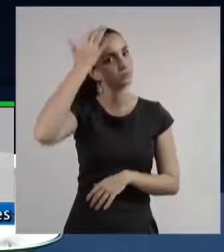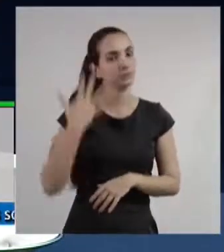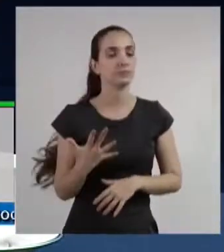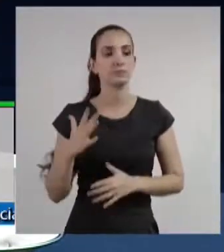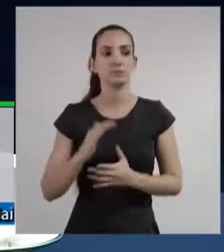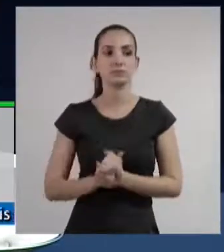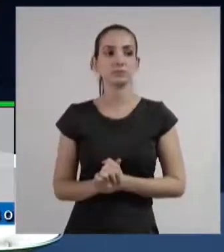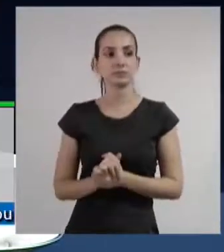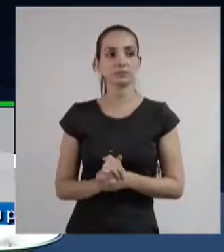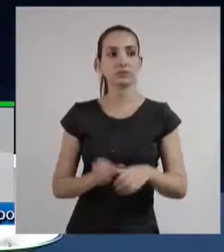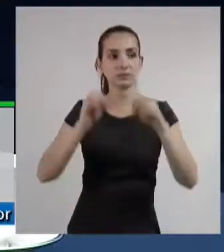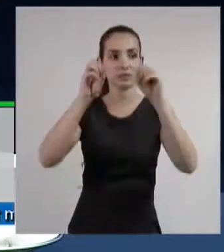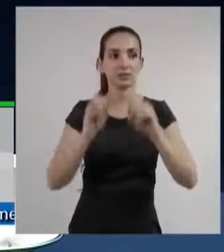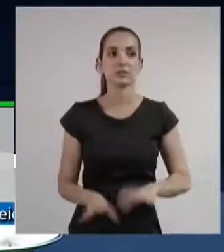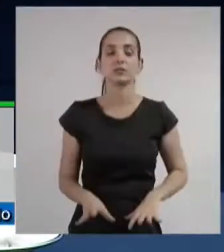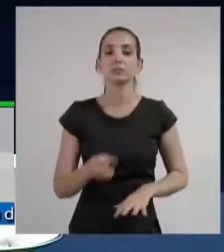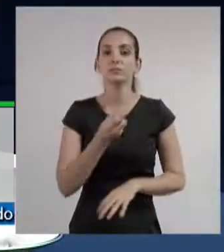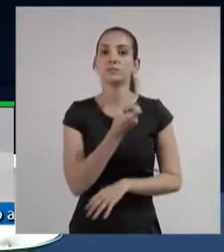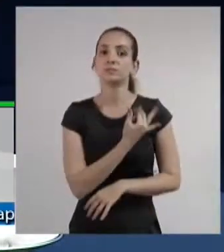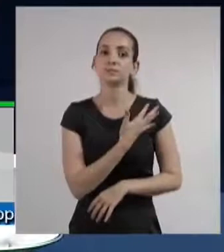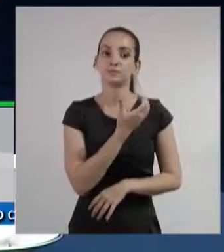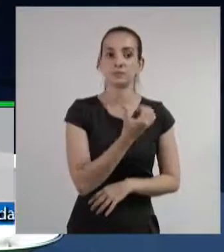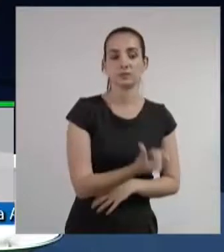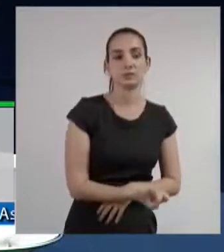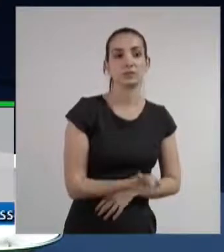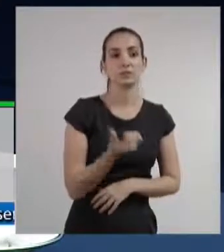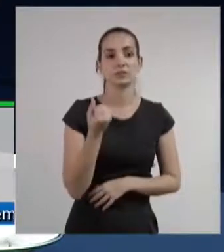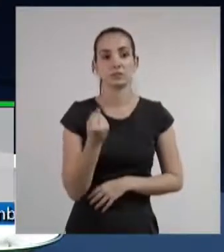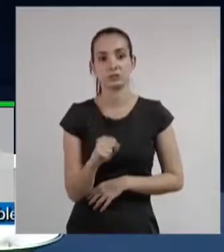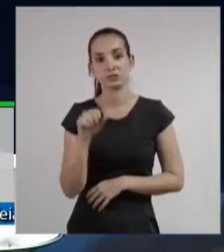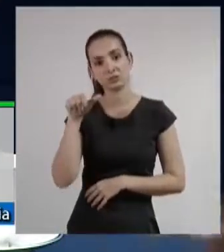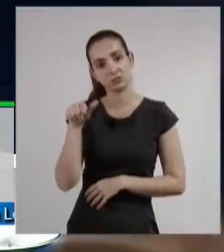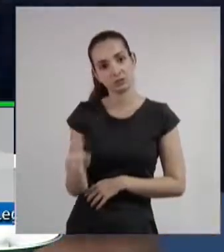Morim. Ofício número